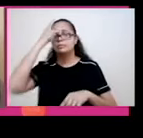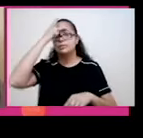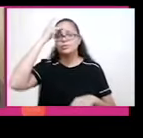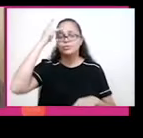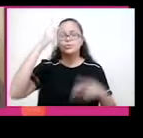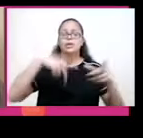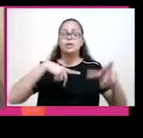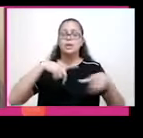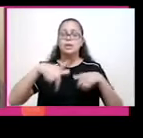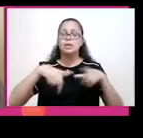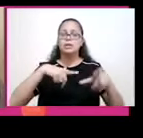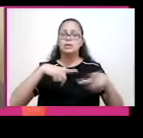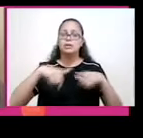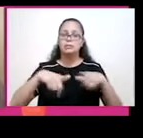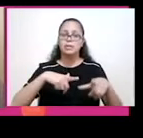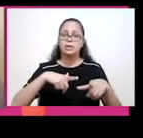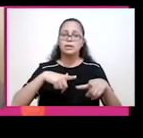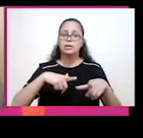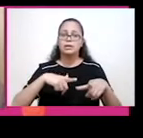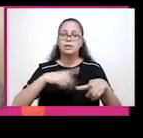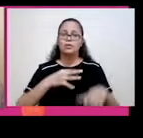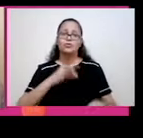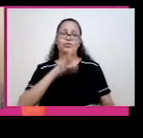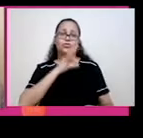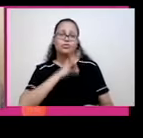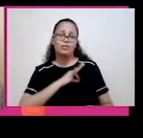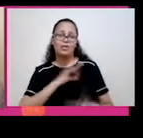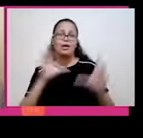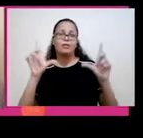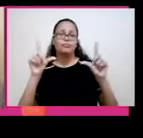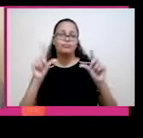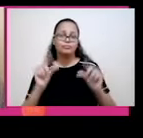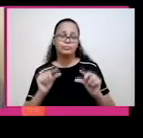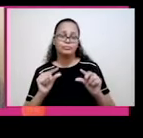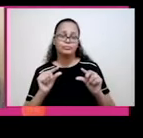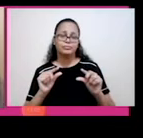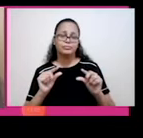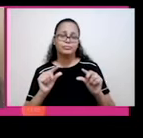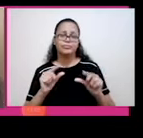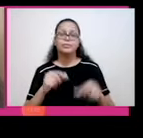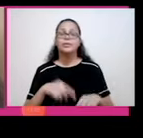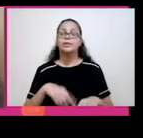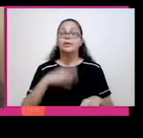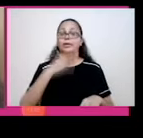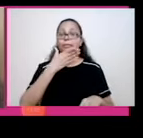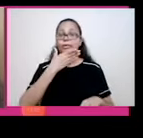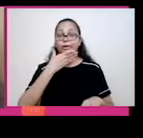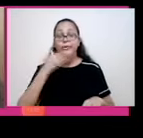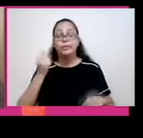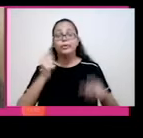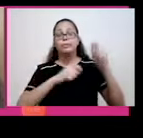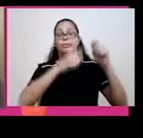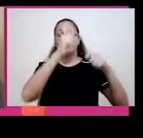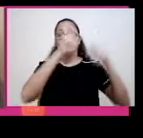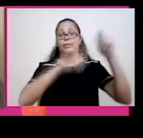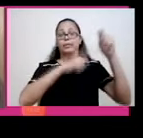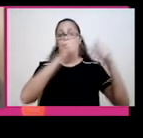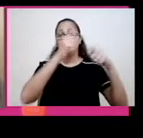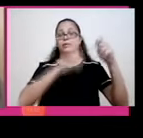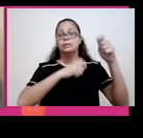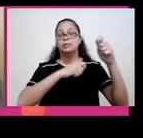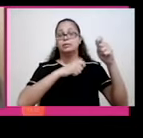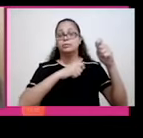muitas pessoas para trabalhar, e o custo baixo, né? O salário pago a essas pessoas é baixo. Então isso favorece o crescimento do setor industrial, porque para o empresário,